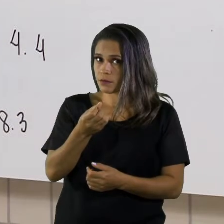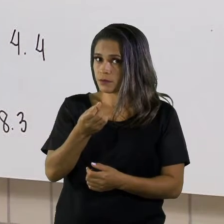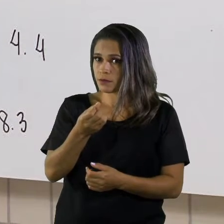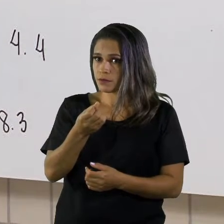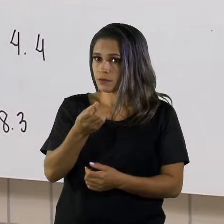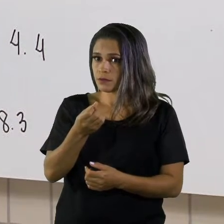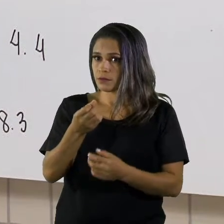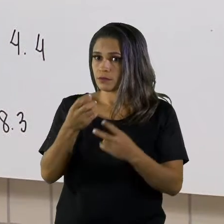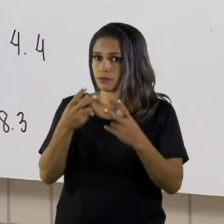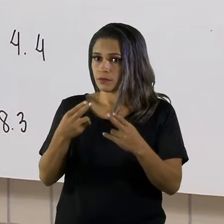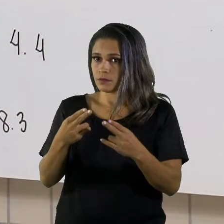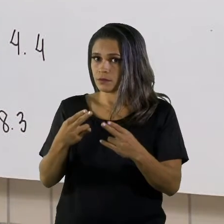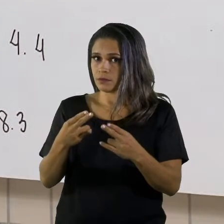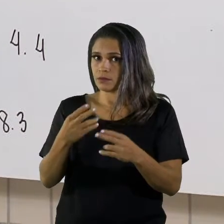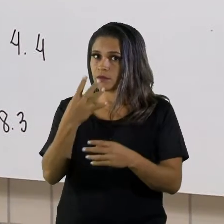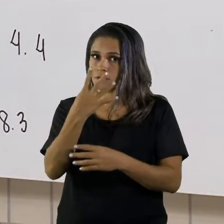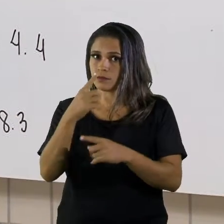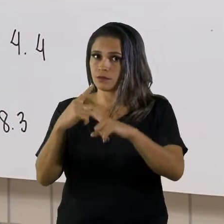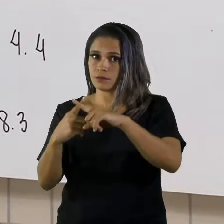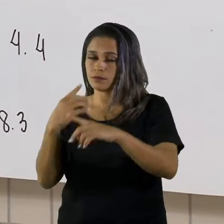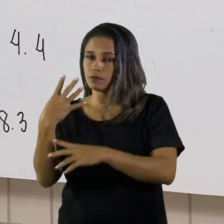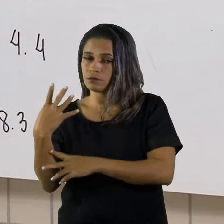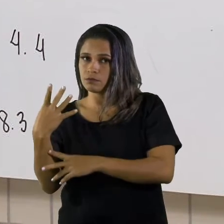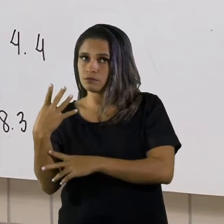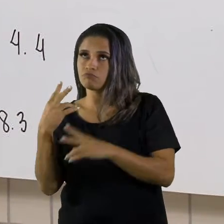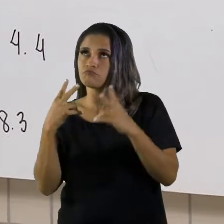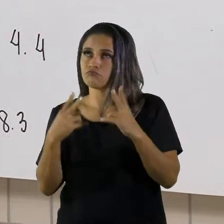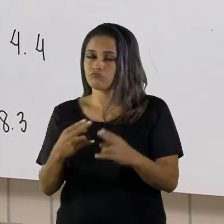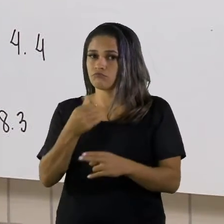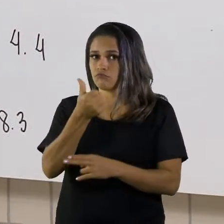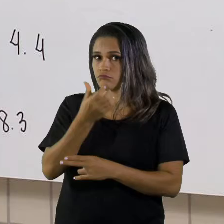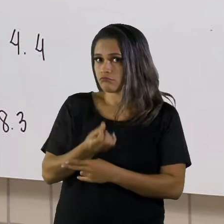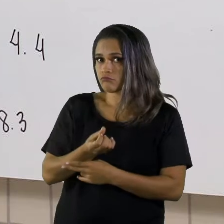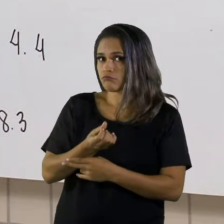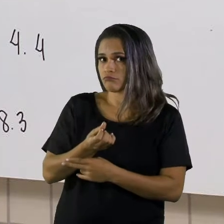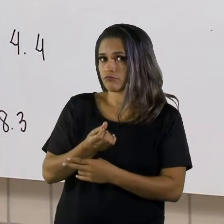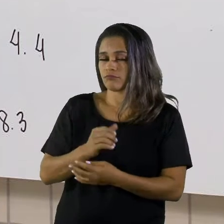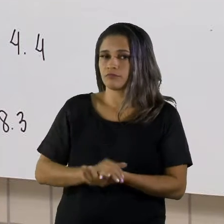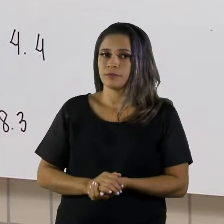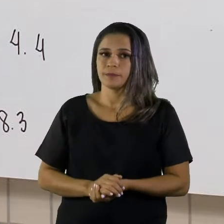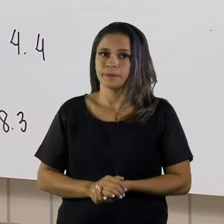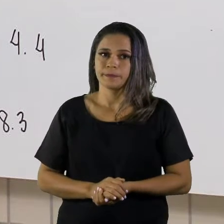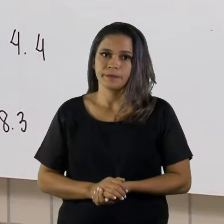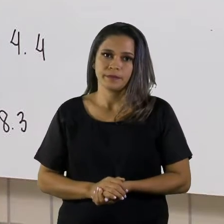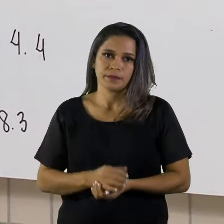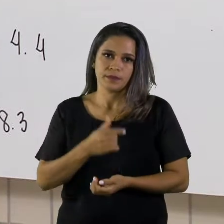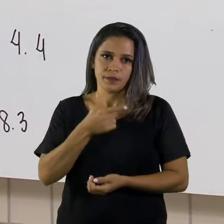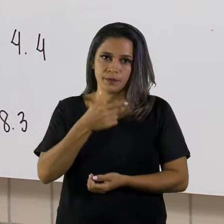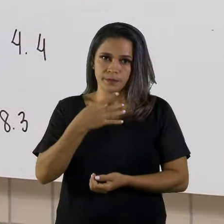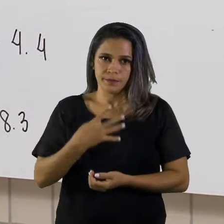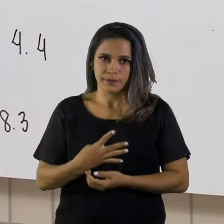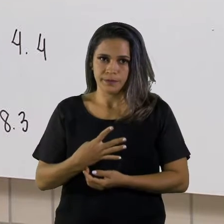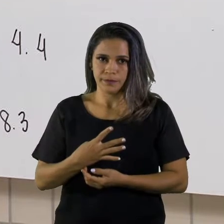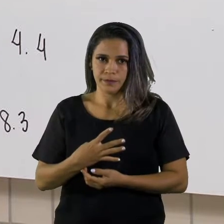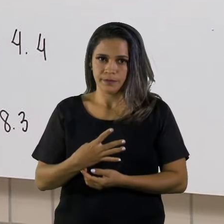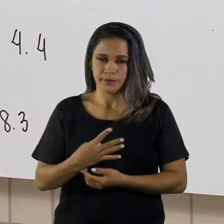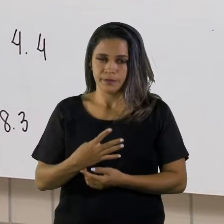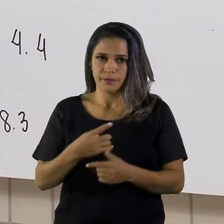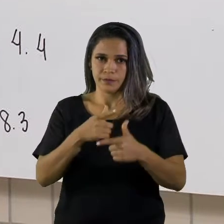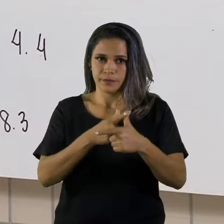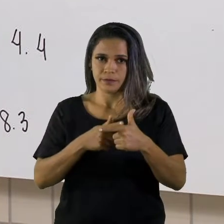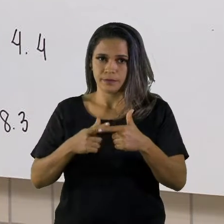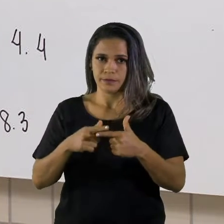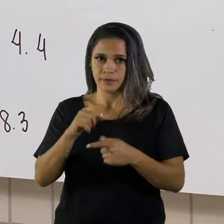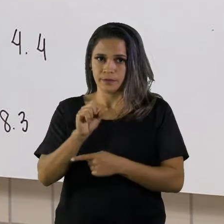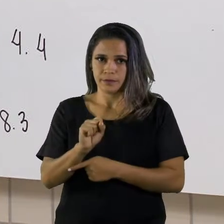Você faz a multiplicação aqui, ó, 4 vezes 4 é igual a 16. 24 dividido por 8 é